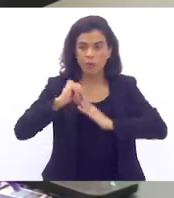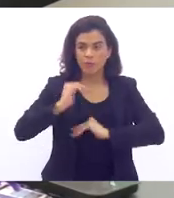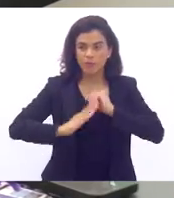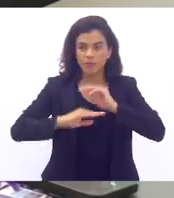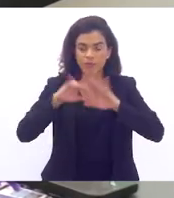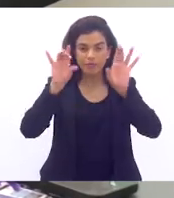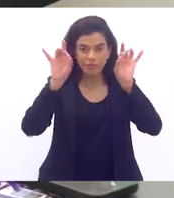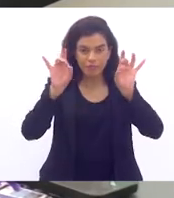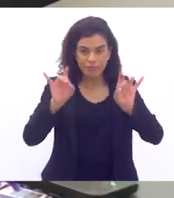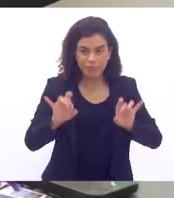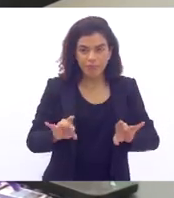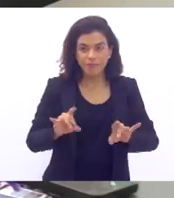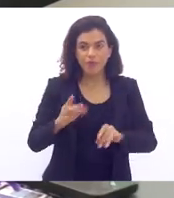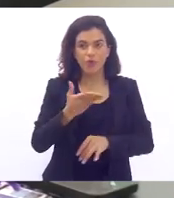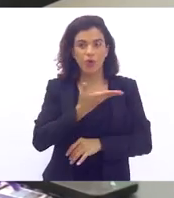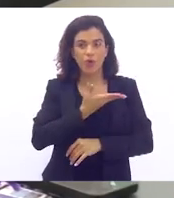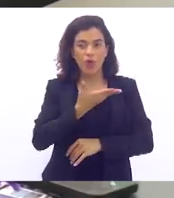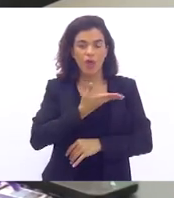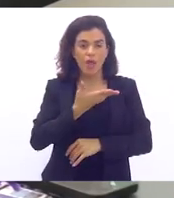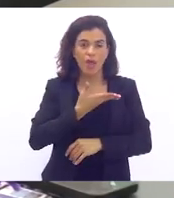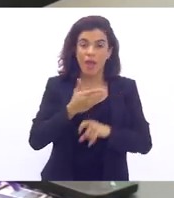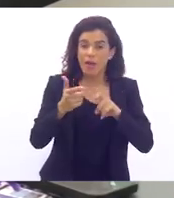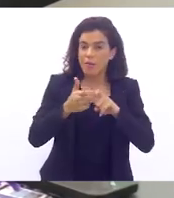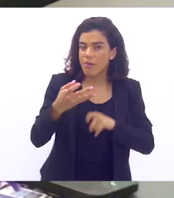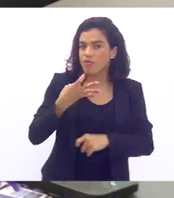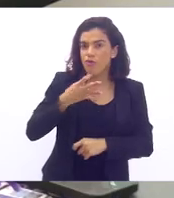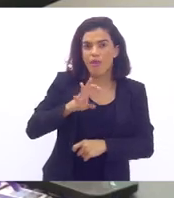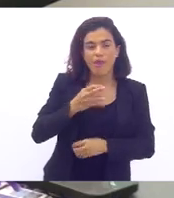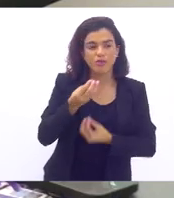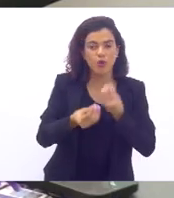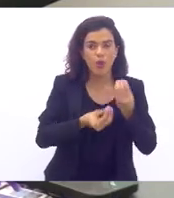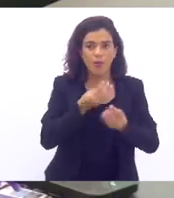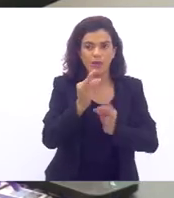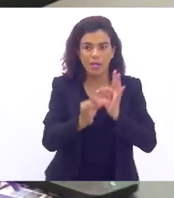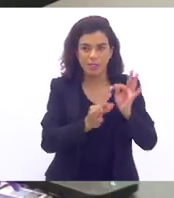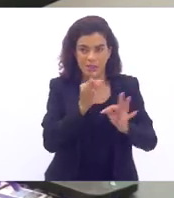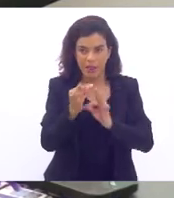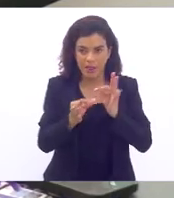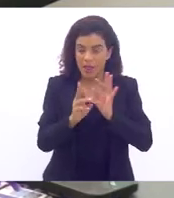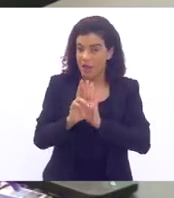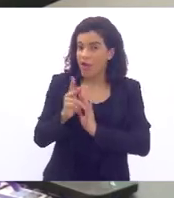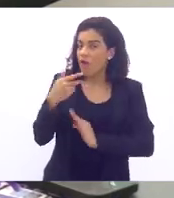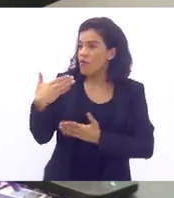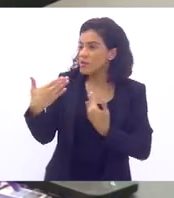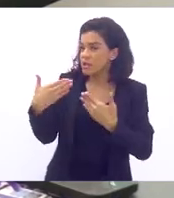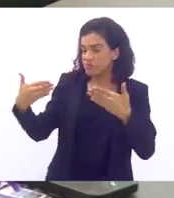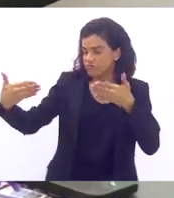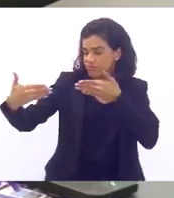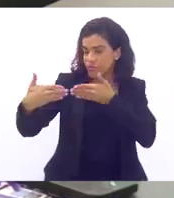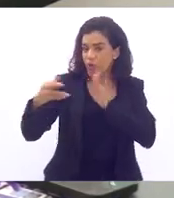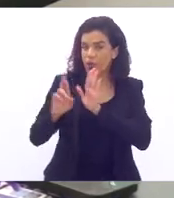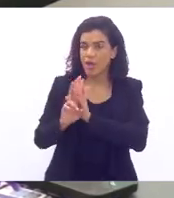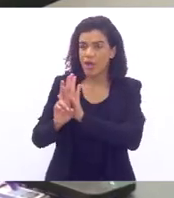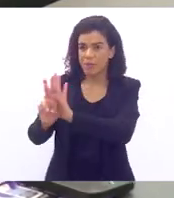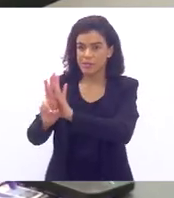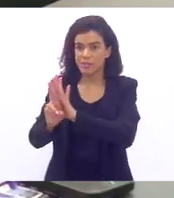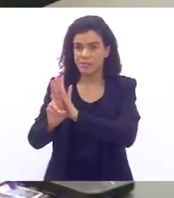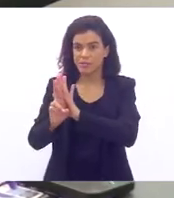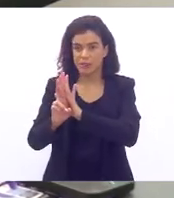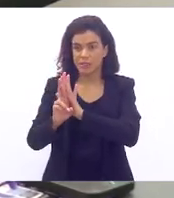muitos colegas médicos sabem sequer como cuidar disso e falando diretamente com representante da secretaria fui secretário de estado também